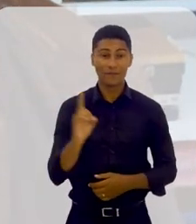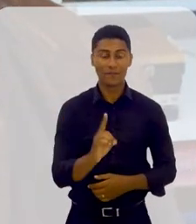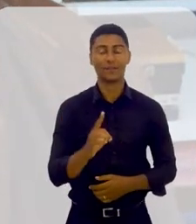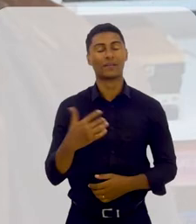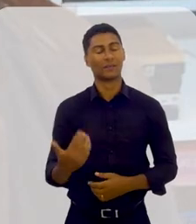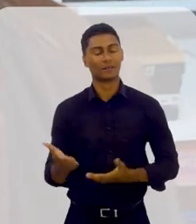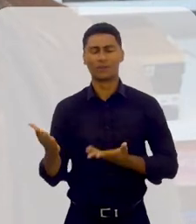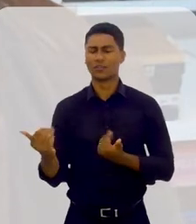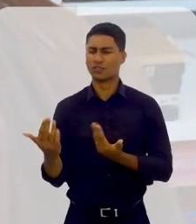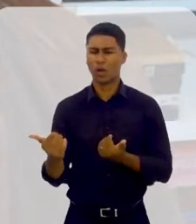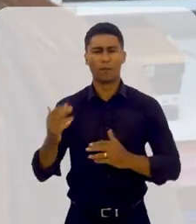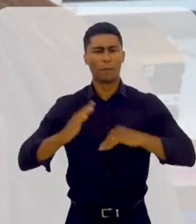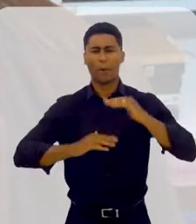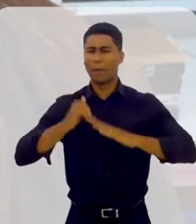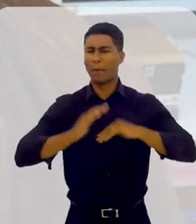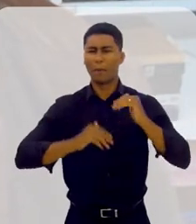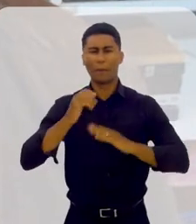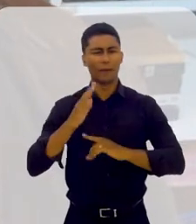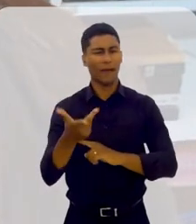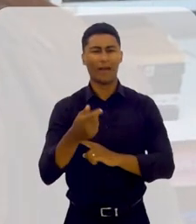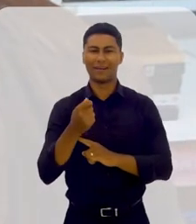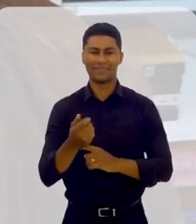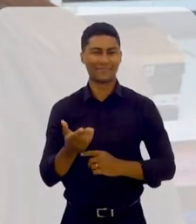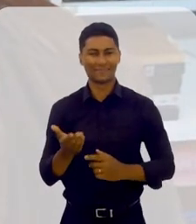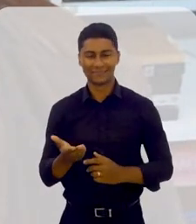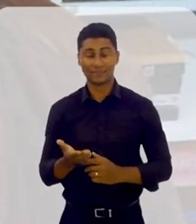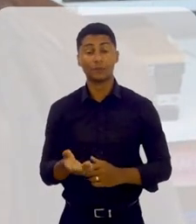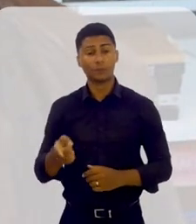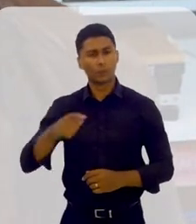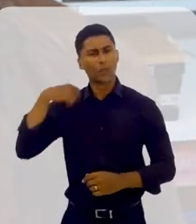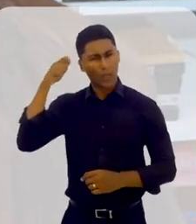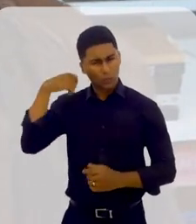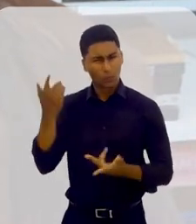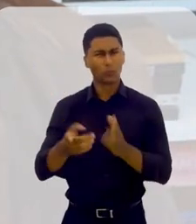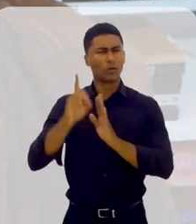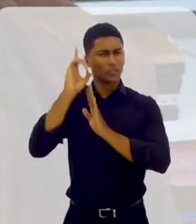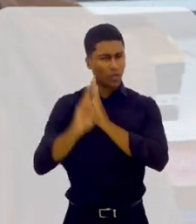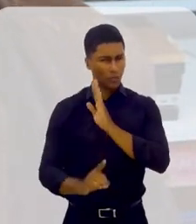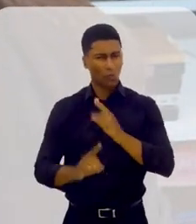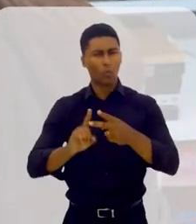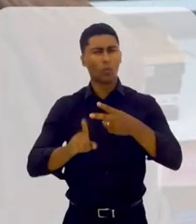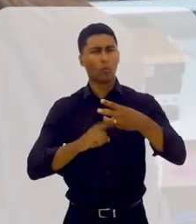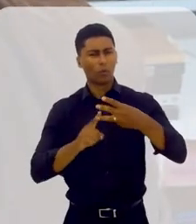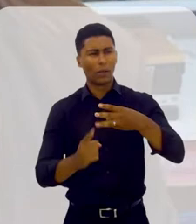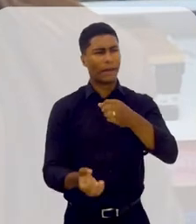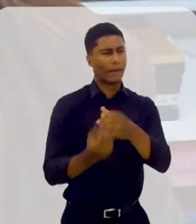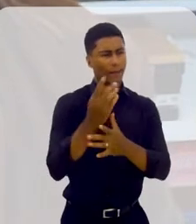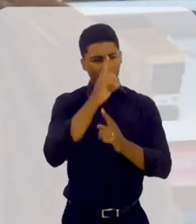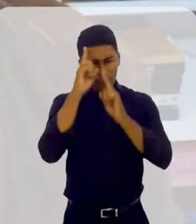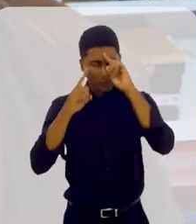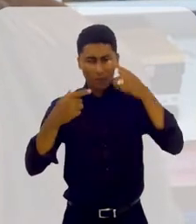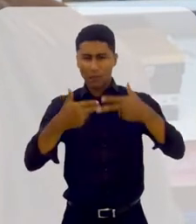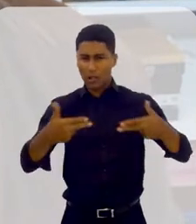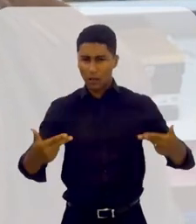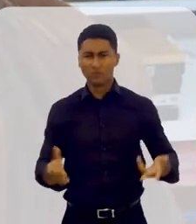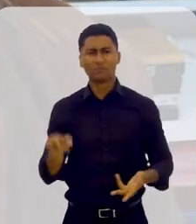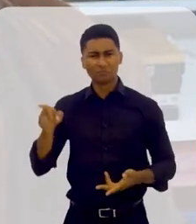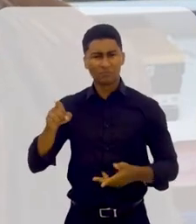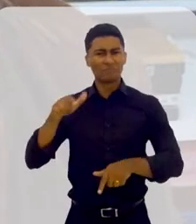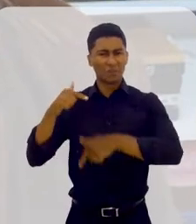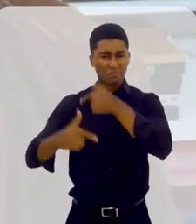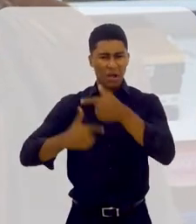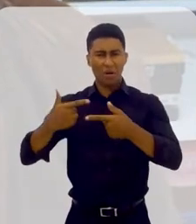nosso programa mais um jovem talento de nossas artes cênicas. Um ator, diretor e produtor com um amplo currículo